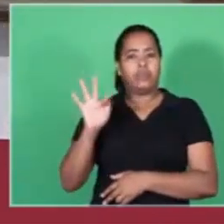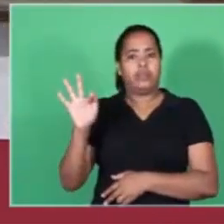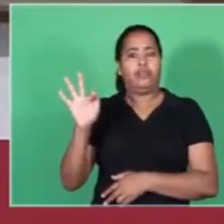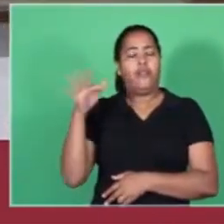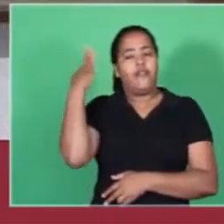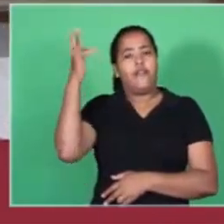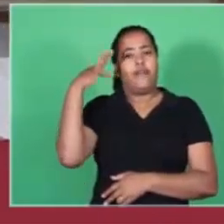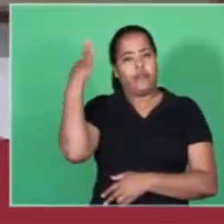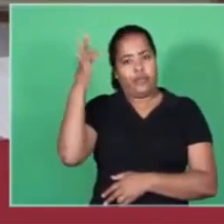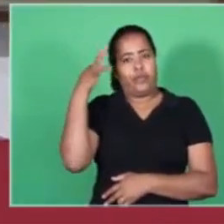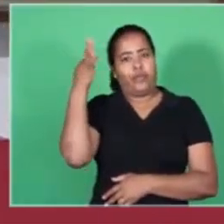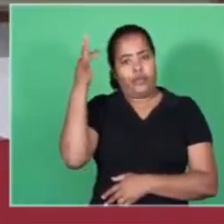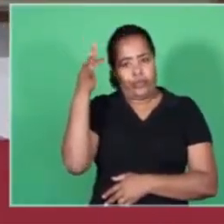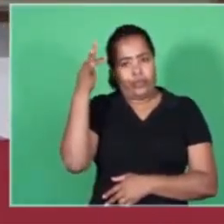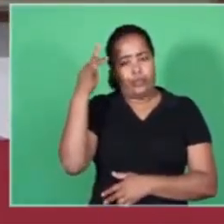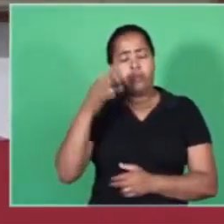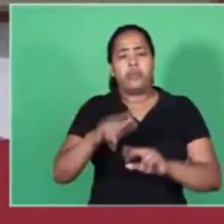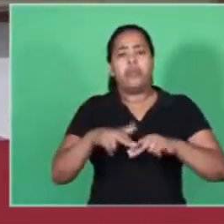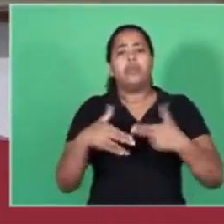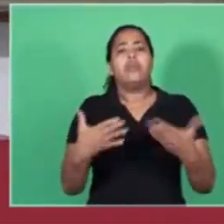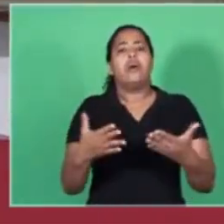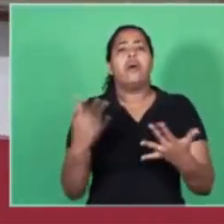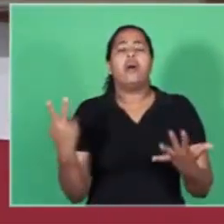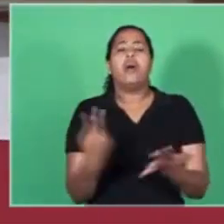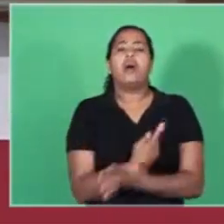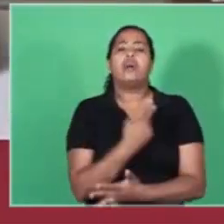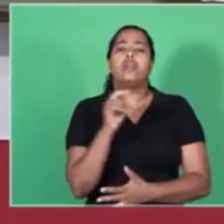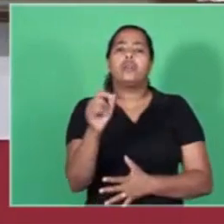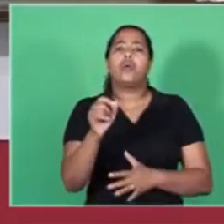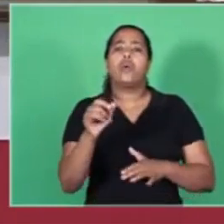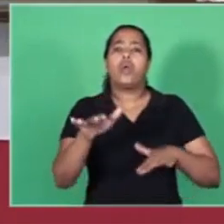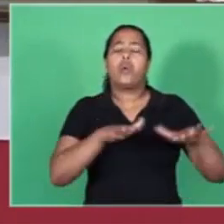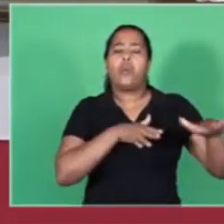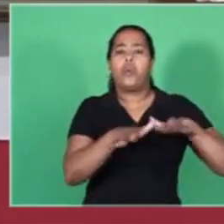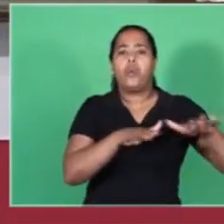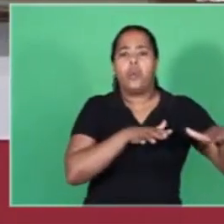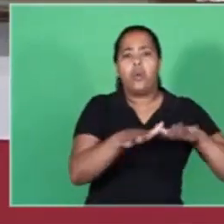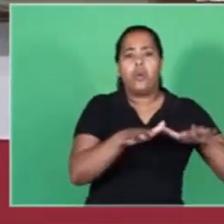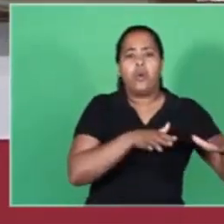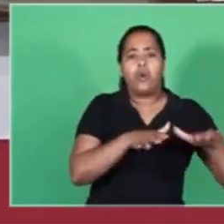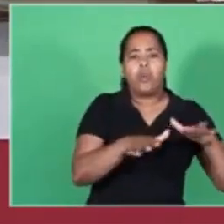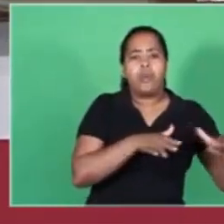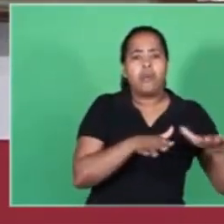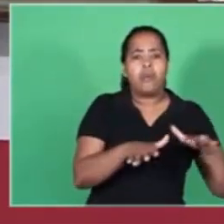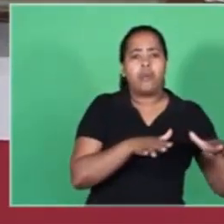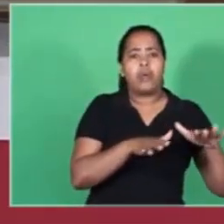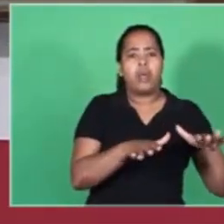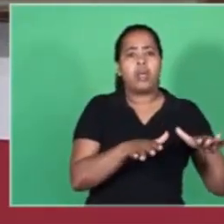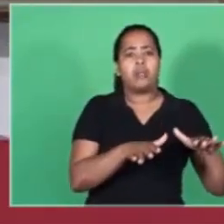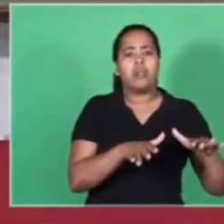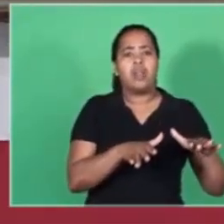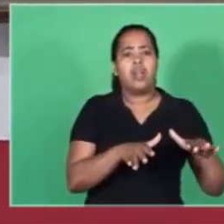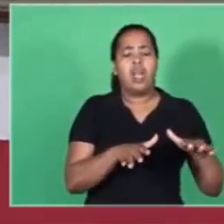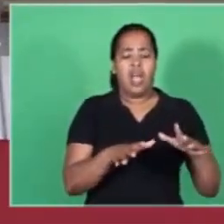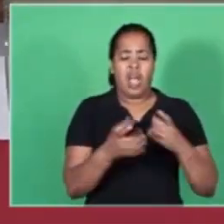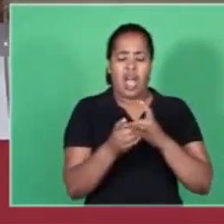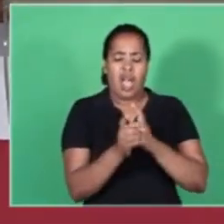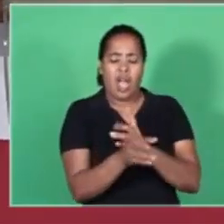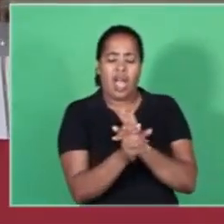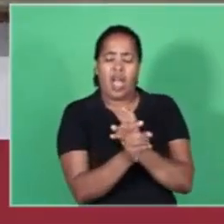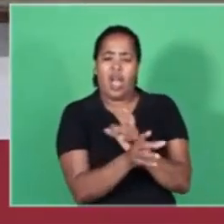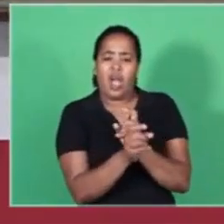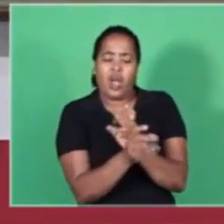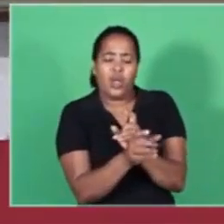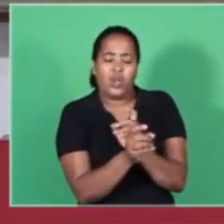Filosofia. Por quê? O que que acontece com os movimentos? Eles não resistem. A doutrina é fluida. Ela não